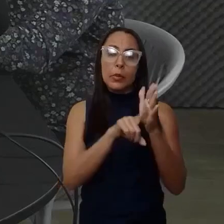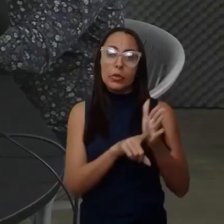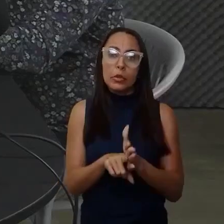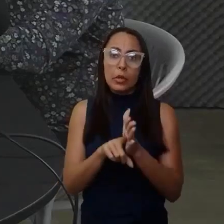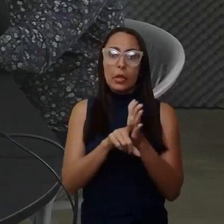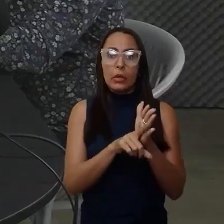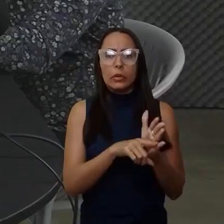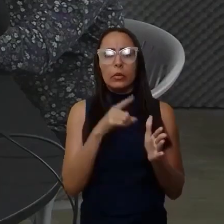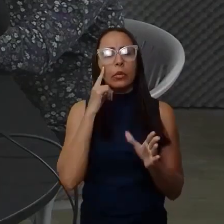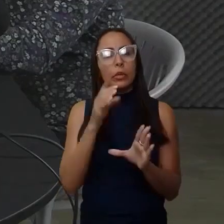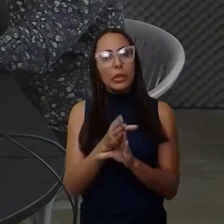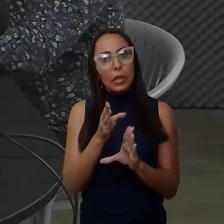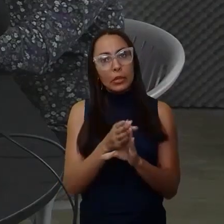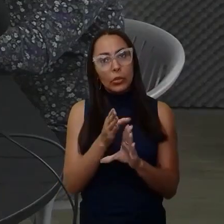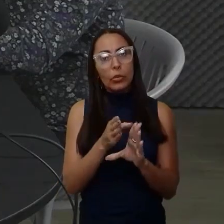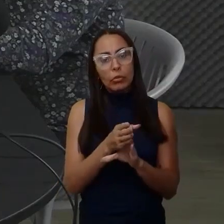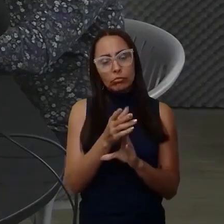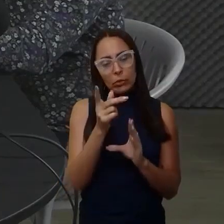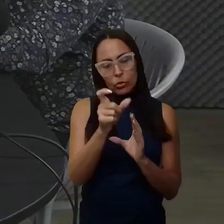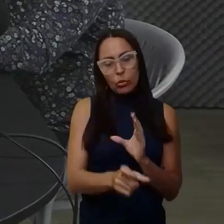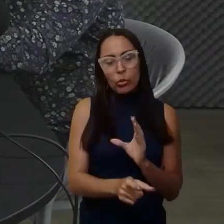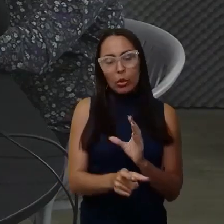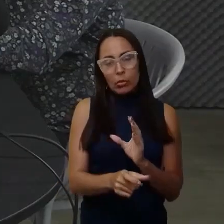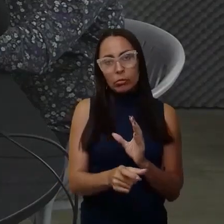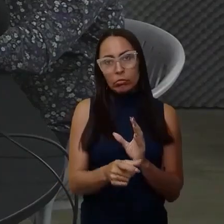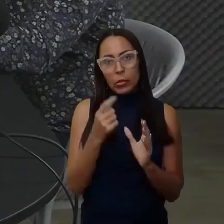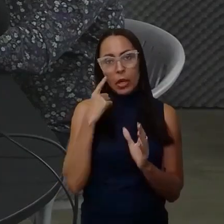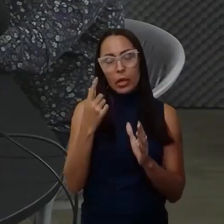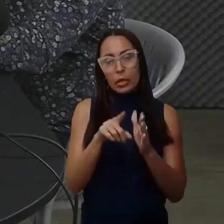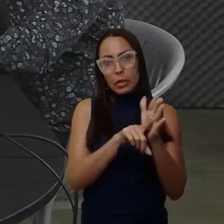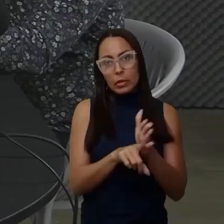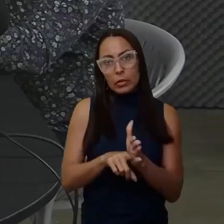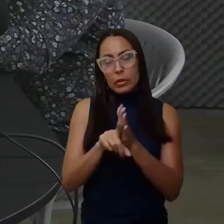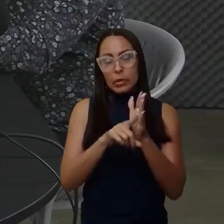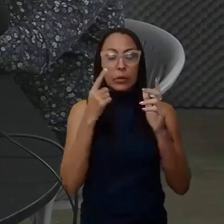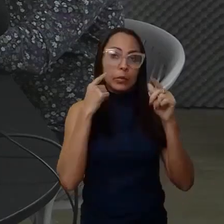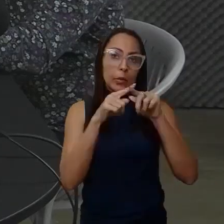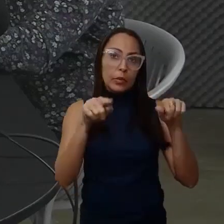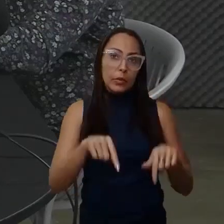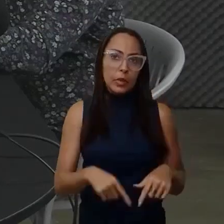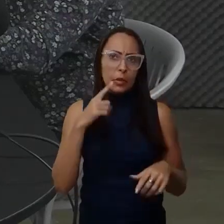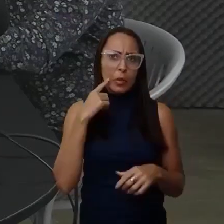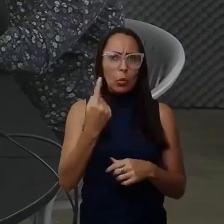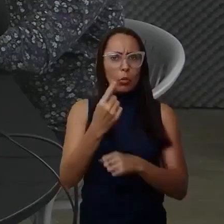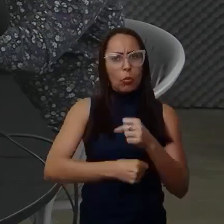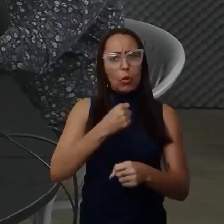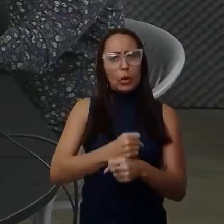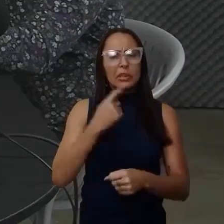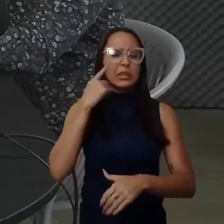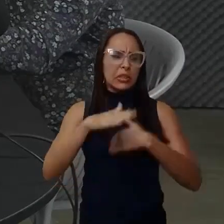uma orientadora para, né, orientar a pesquisa do projeto. A gente passou um ano pesquisando, desenvolvendo